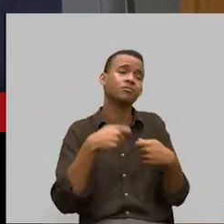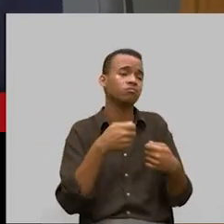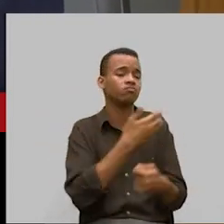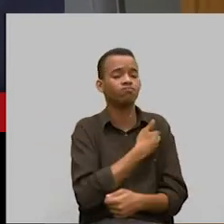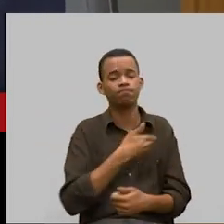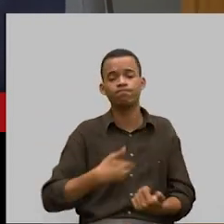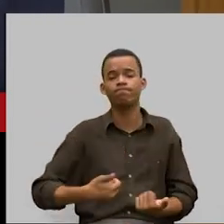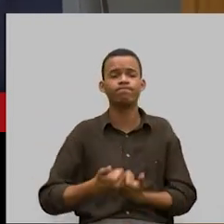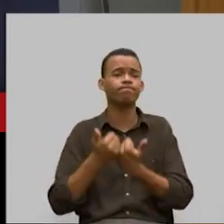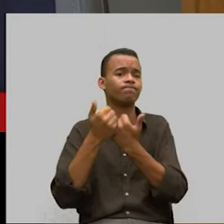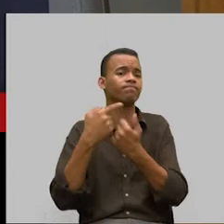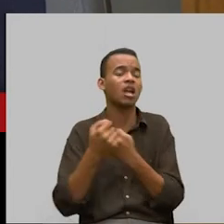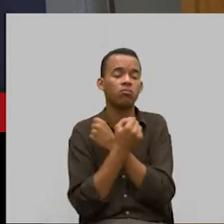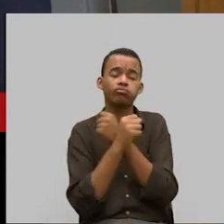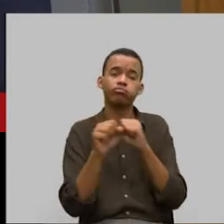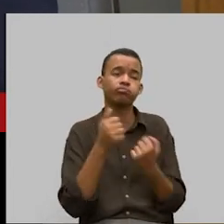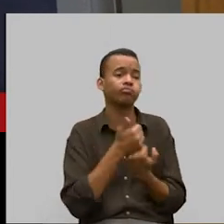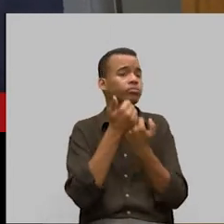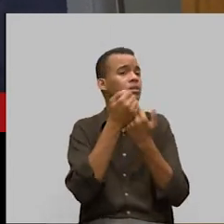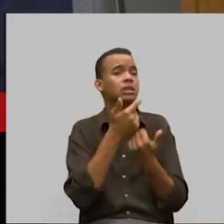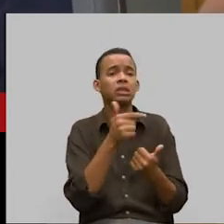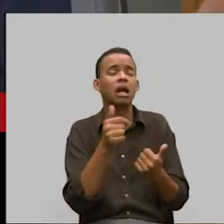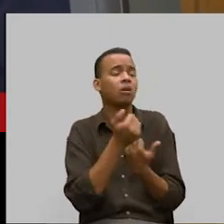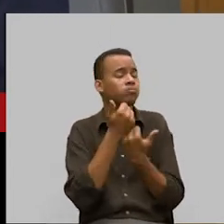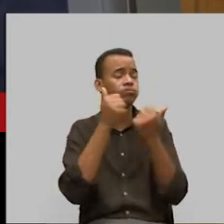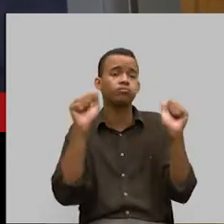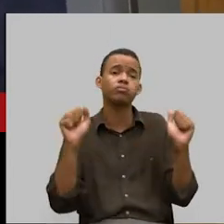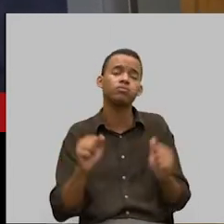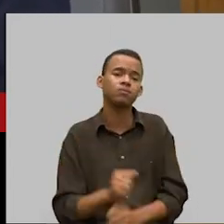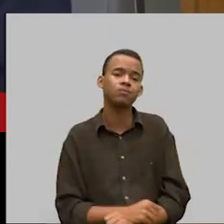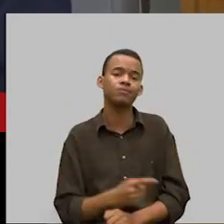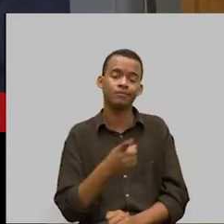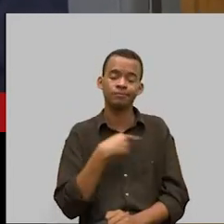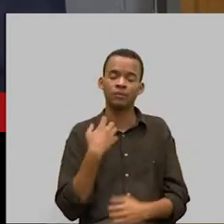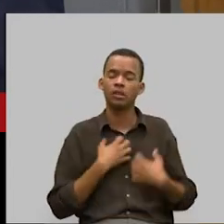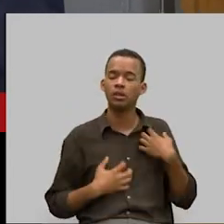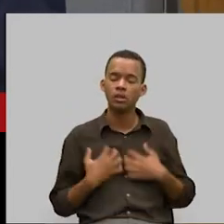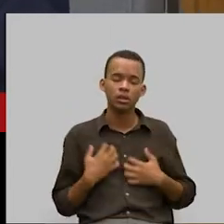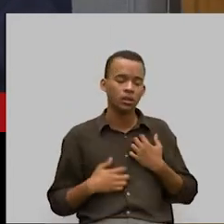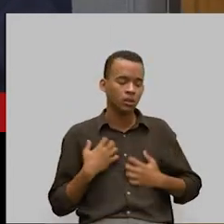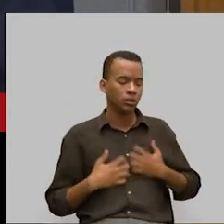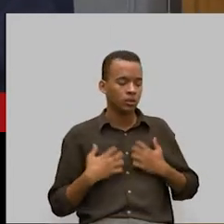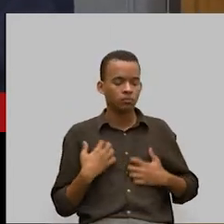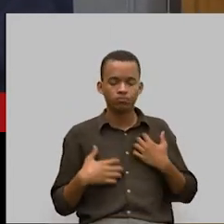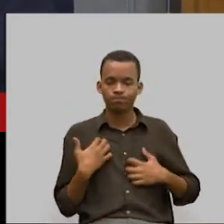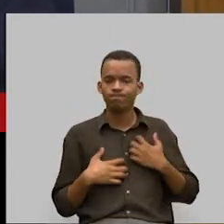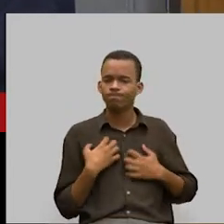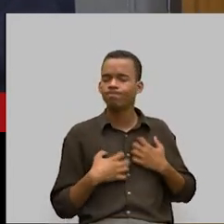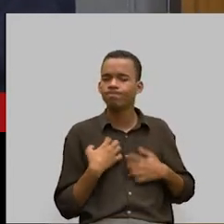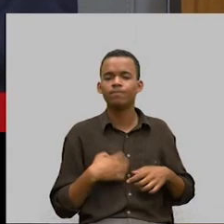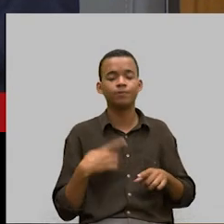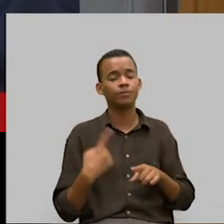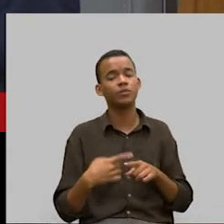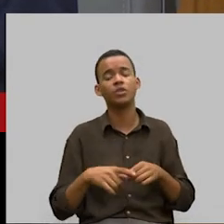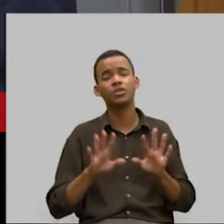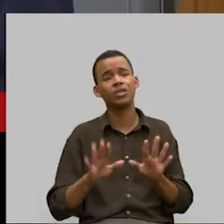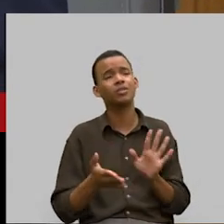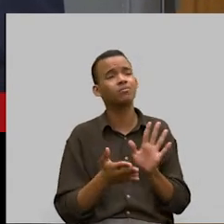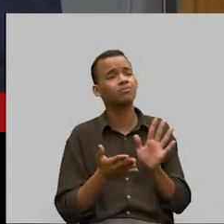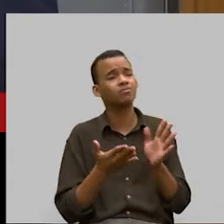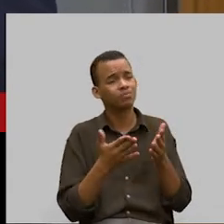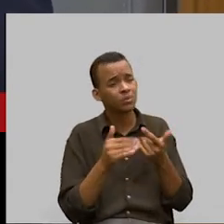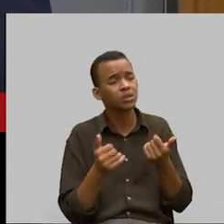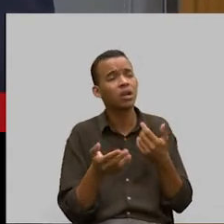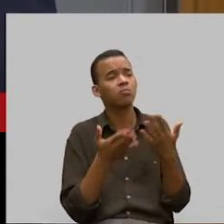fica impossível e o que nos deixa revoltar é que a gente sempre propôs o diálogo e